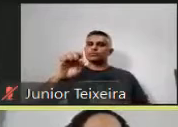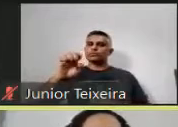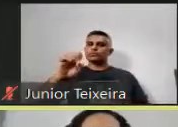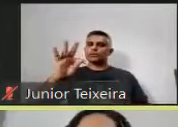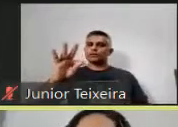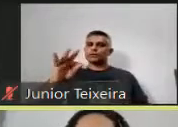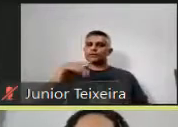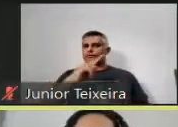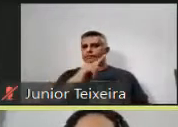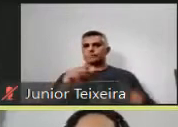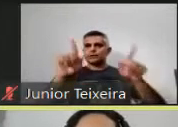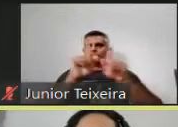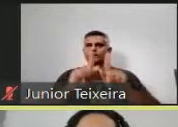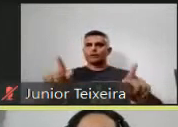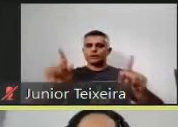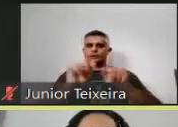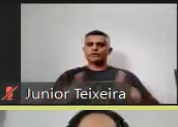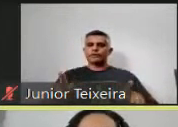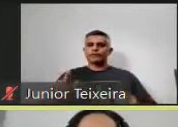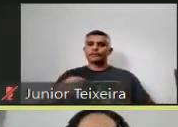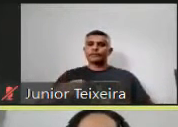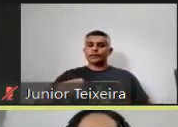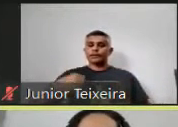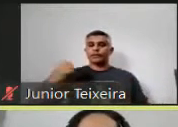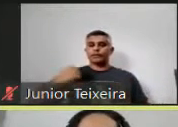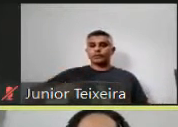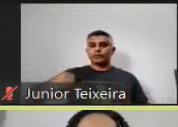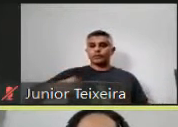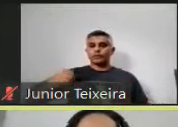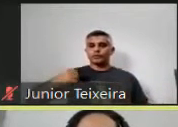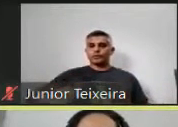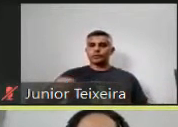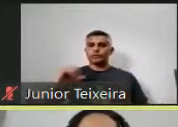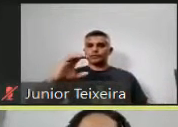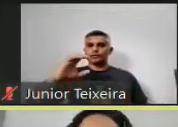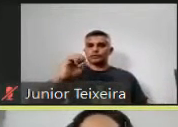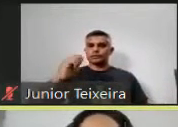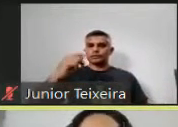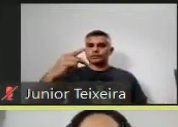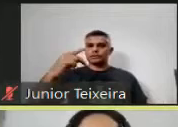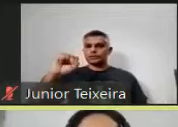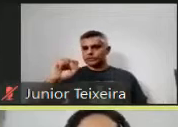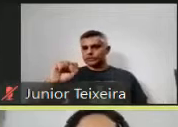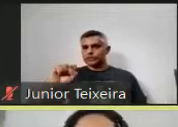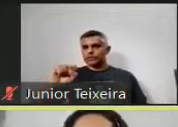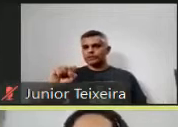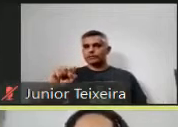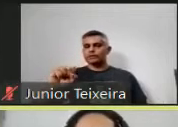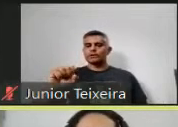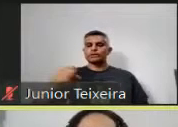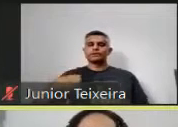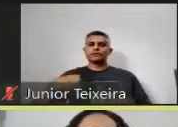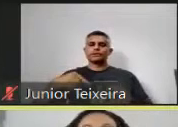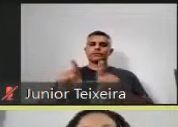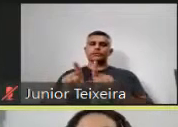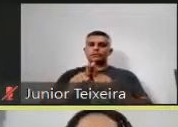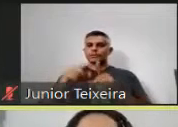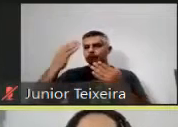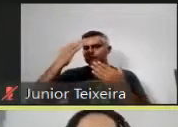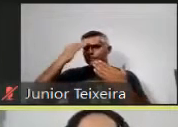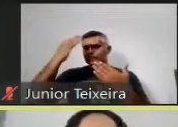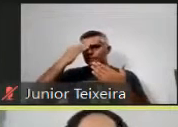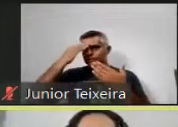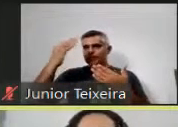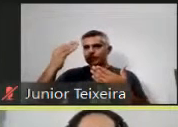fui bolsista CAPES no período do mestrado, então eu também agradeço né, o investimento aí